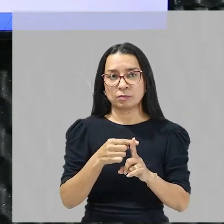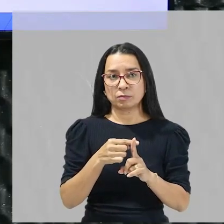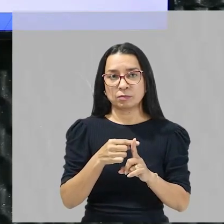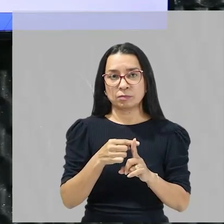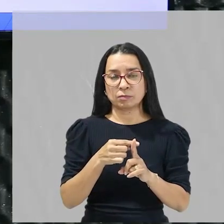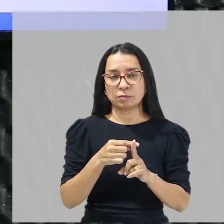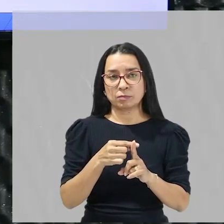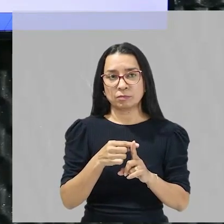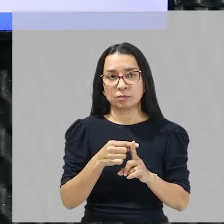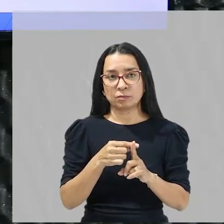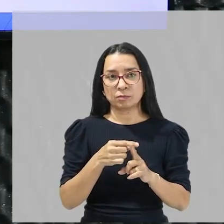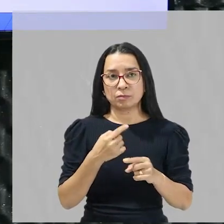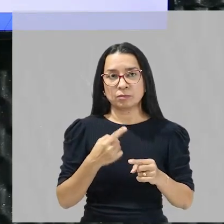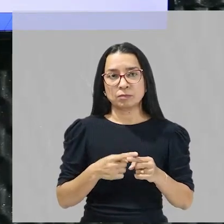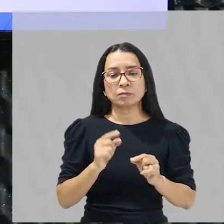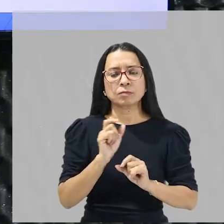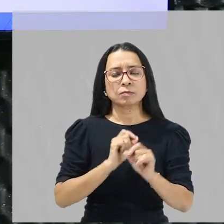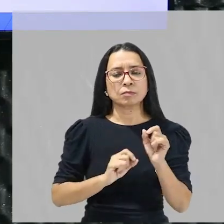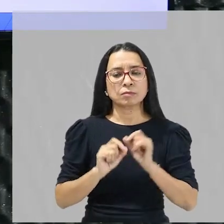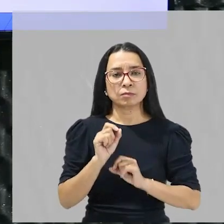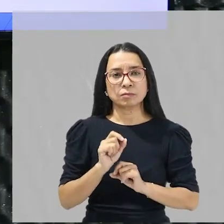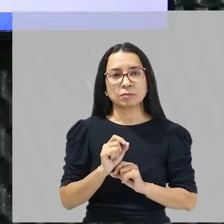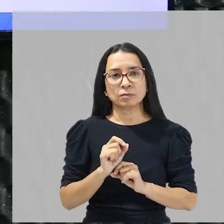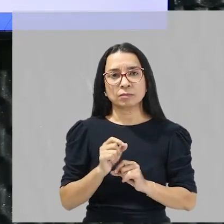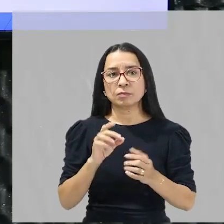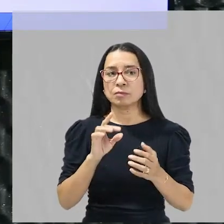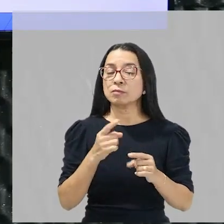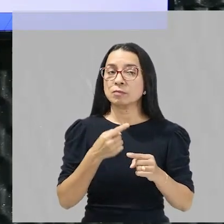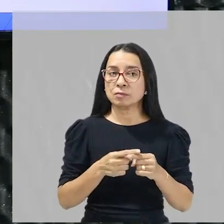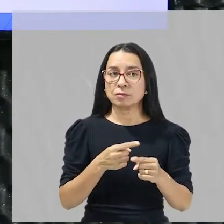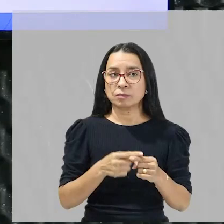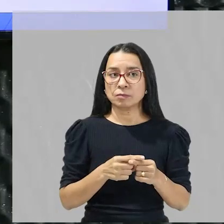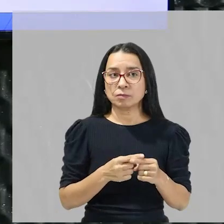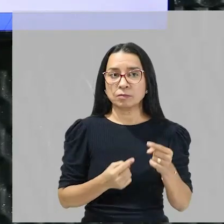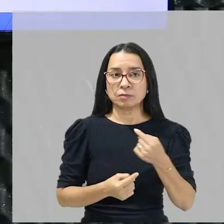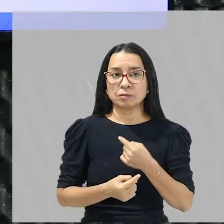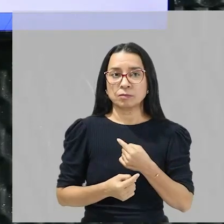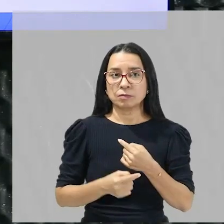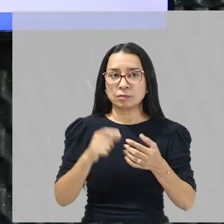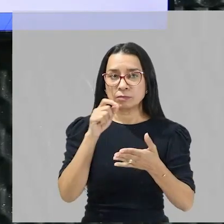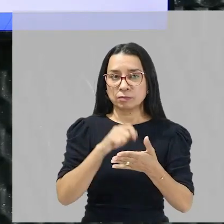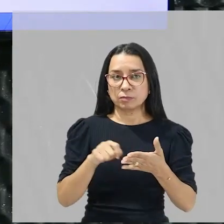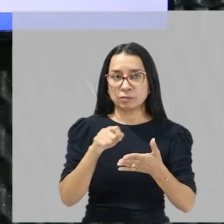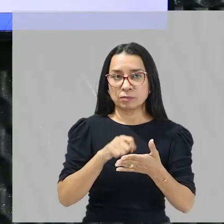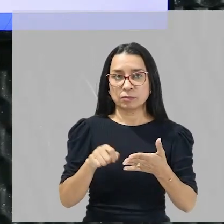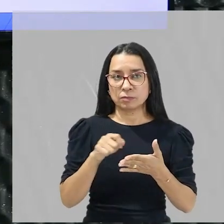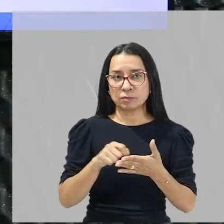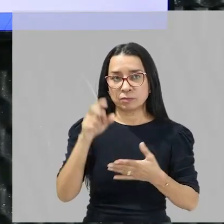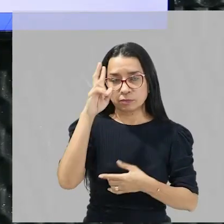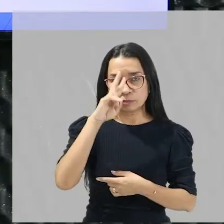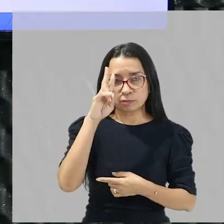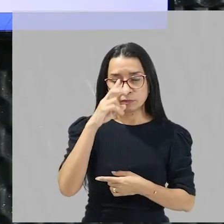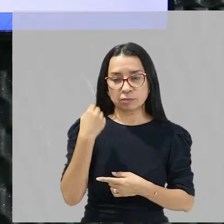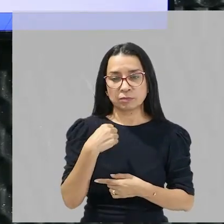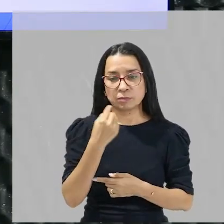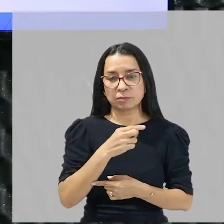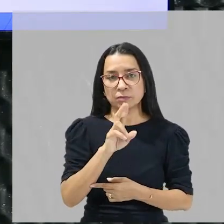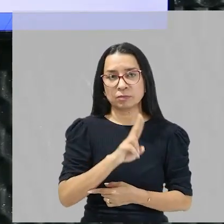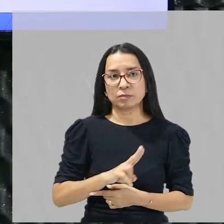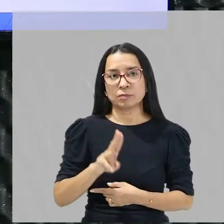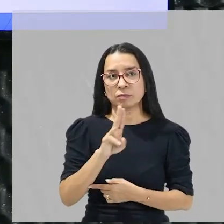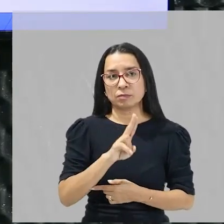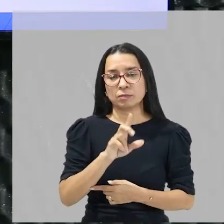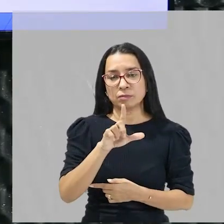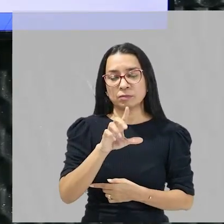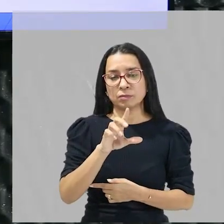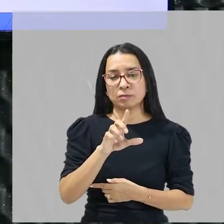positivo, tá? Por que disso? Justamente porque lá na escrita, né, lembra que a gente colocou o